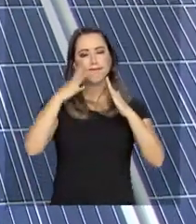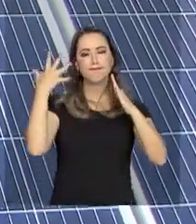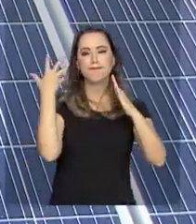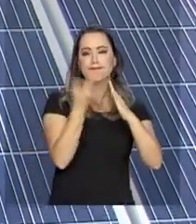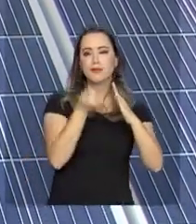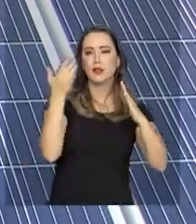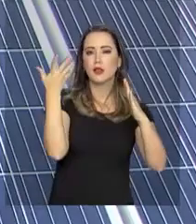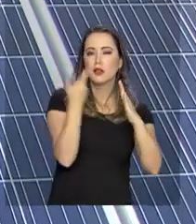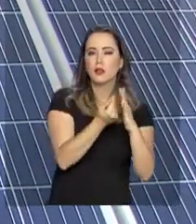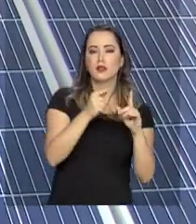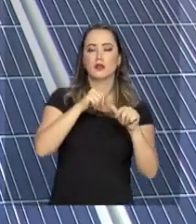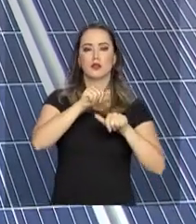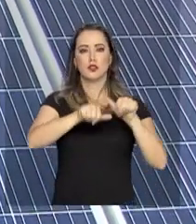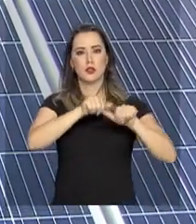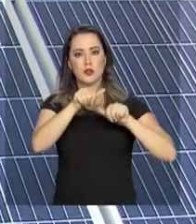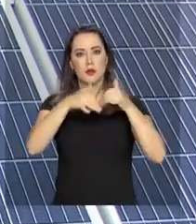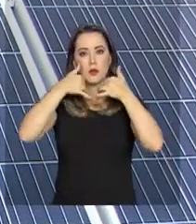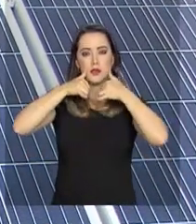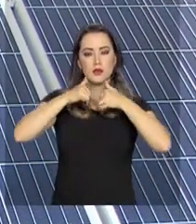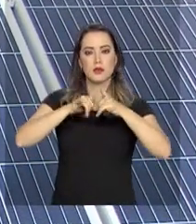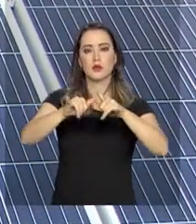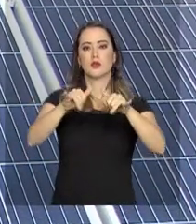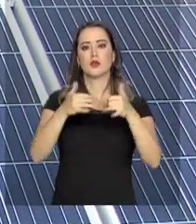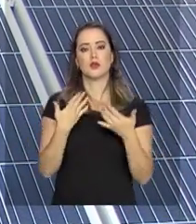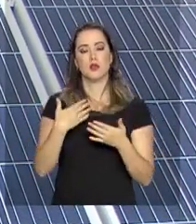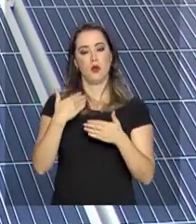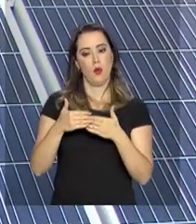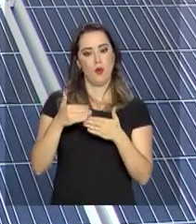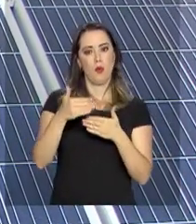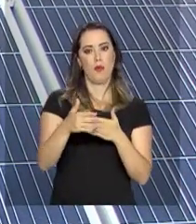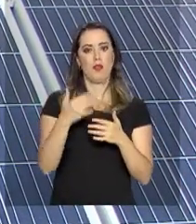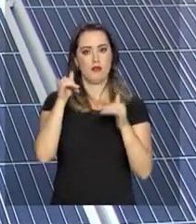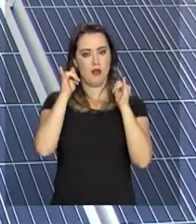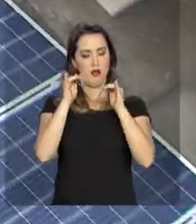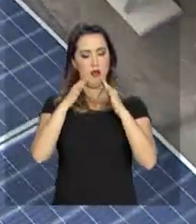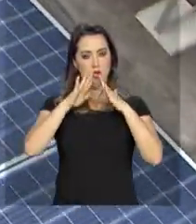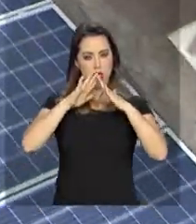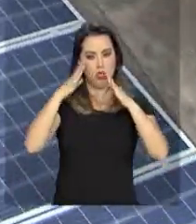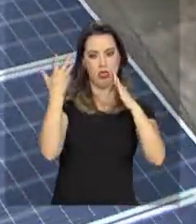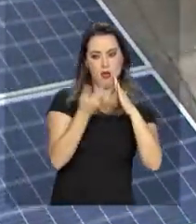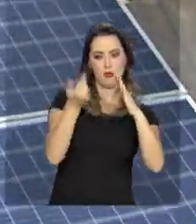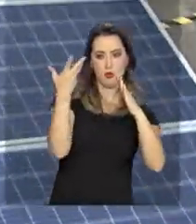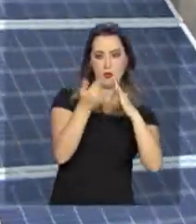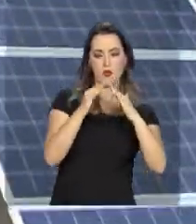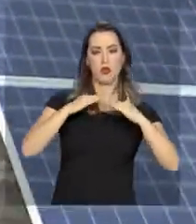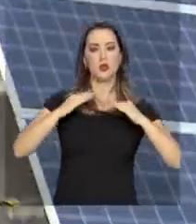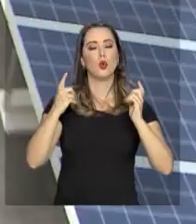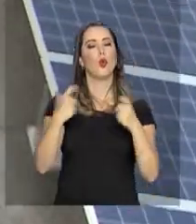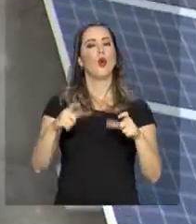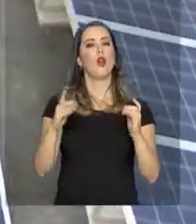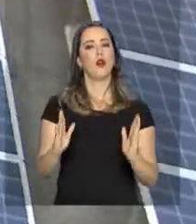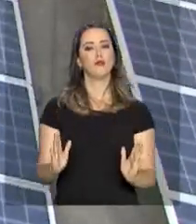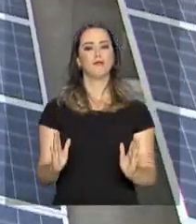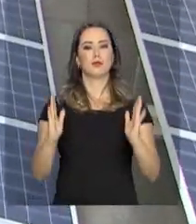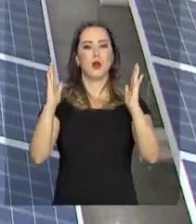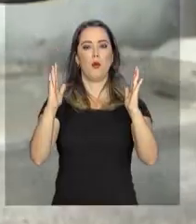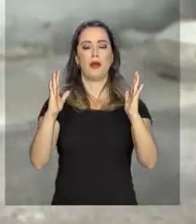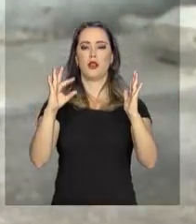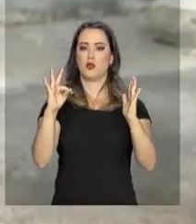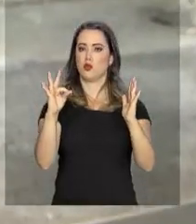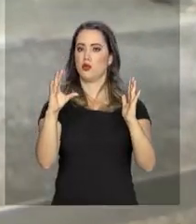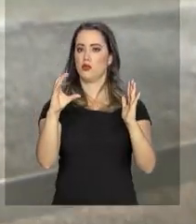de mini-usinas de geração de energia elétrica a partir de energia solar, na cobertura da sede do TCU, em